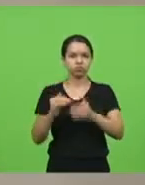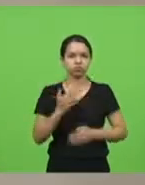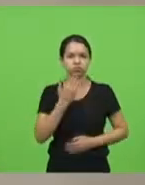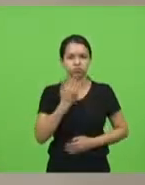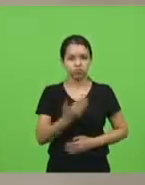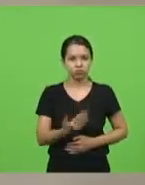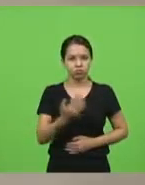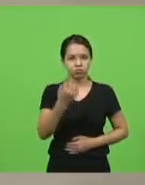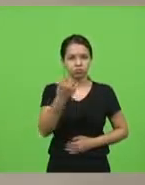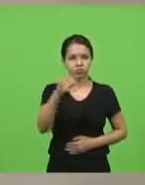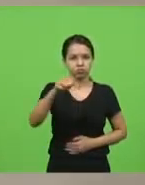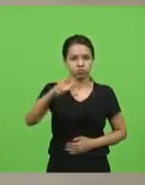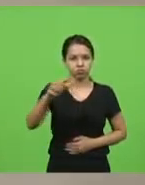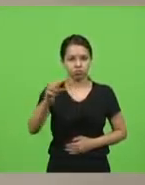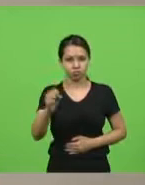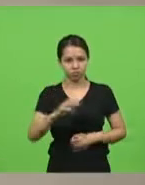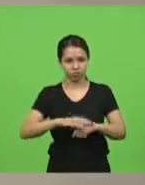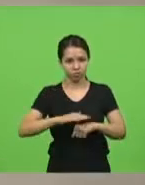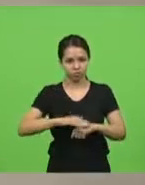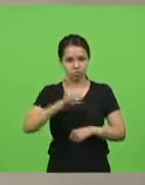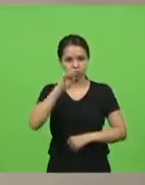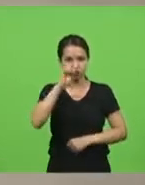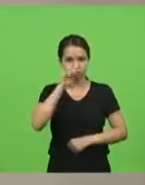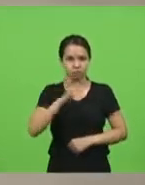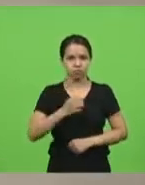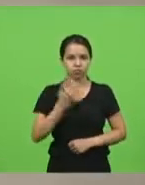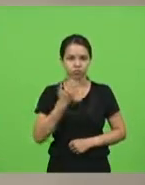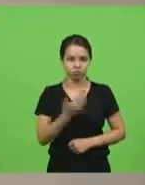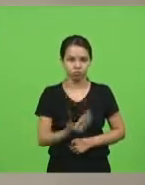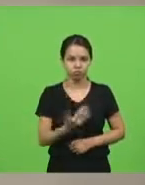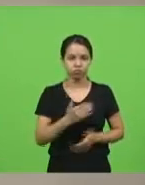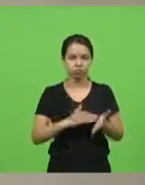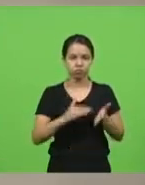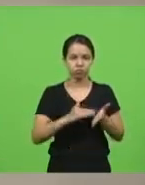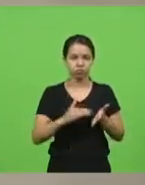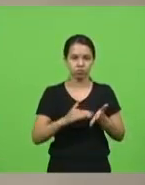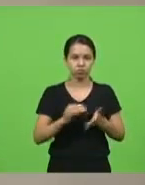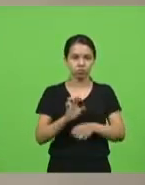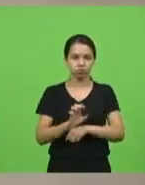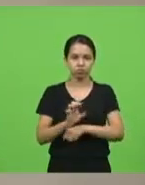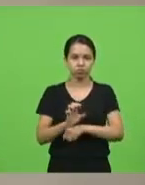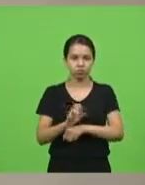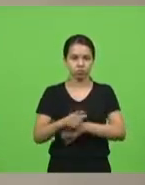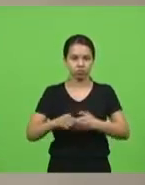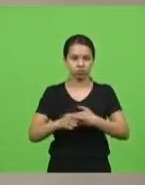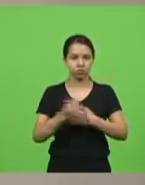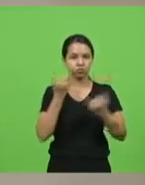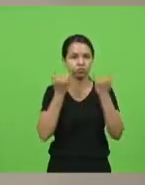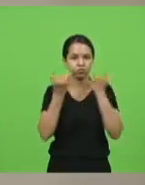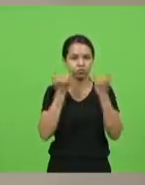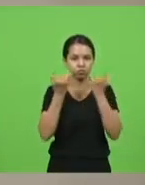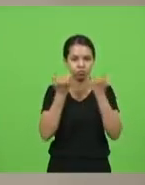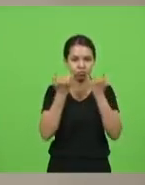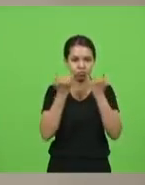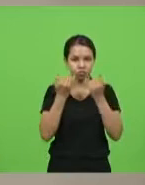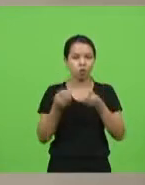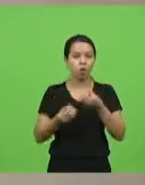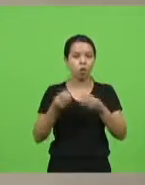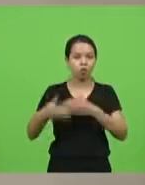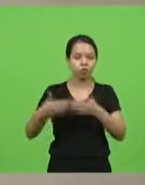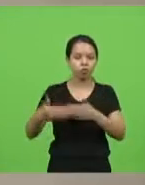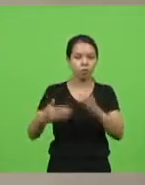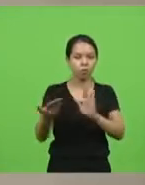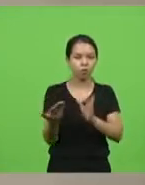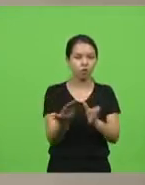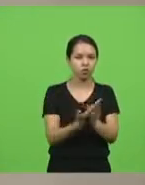Pedido de informação 178, autor deputado João Amin, solicitando ao secretário do Estado da Casa Civil informações atualizadas acerca do andamento do processo FCC